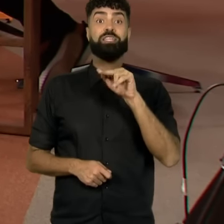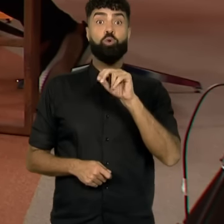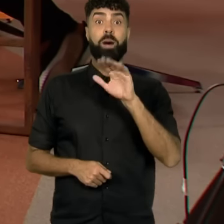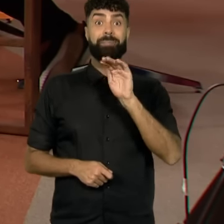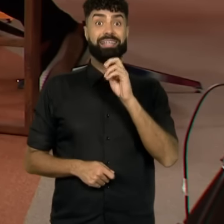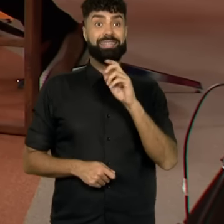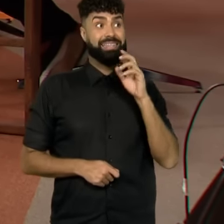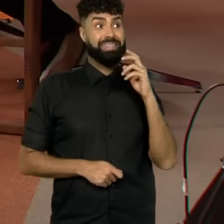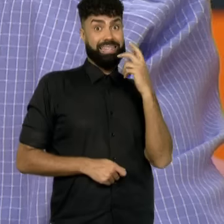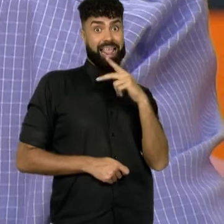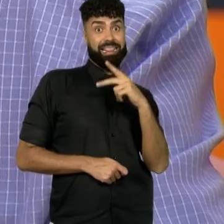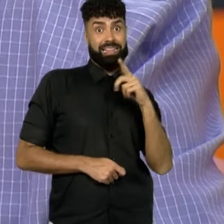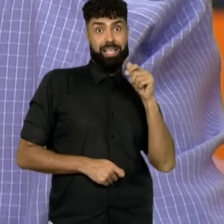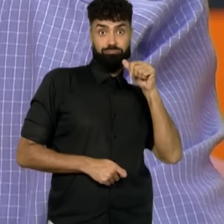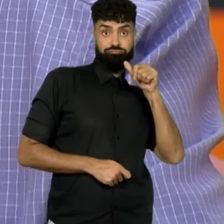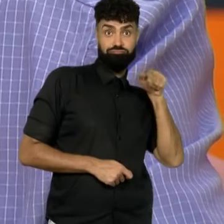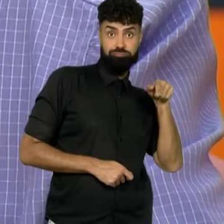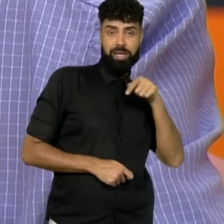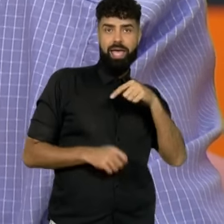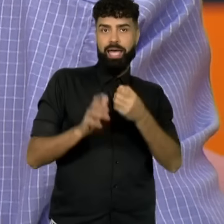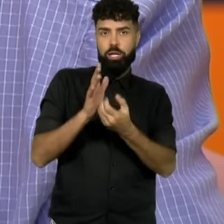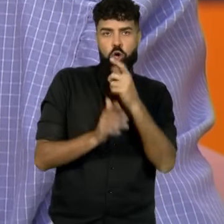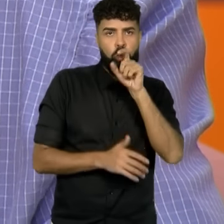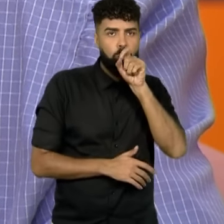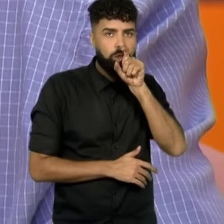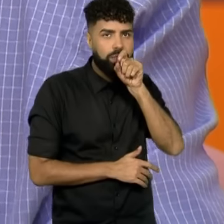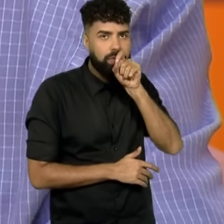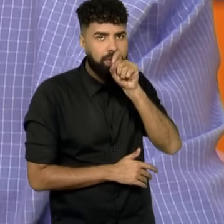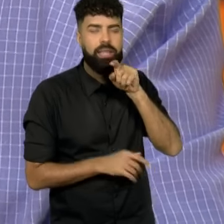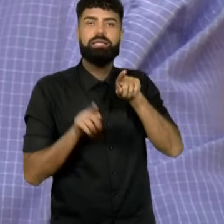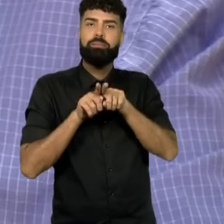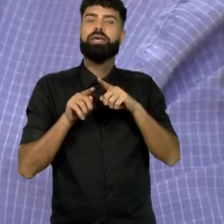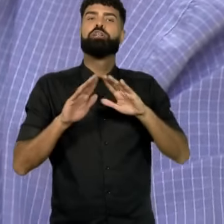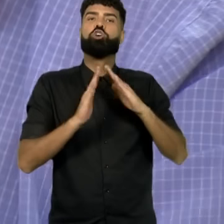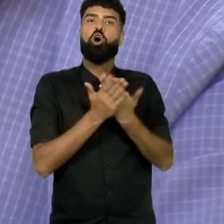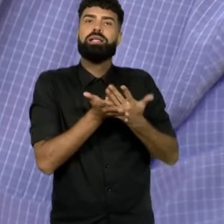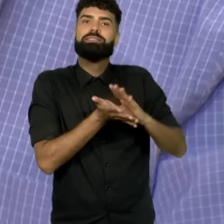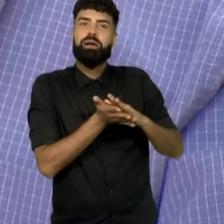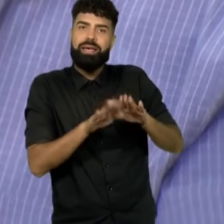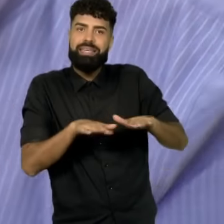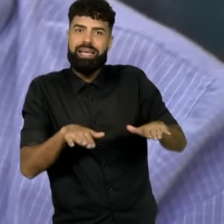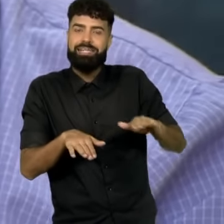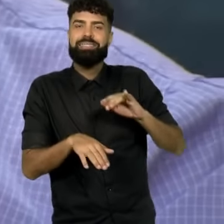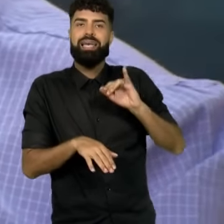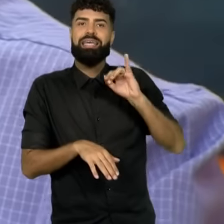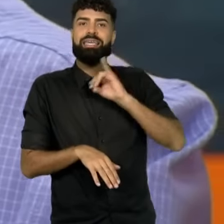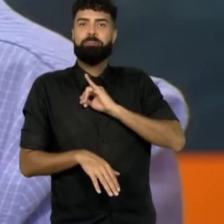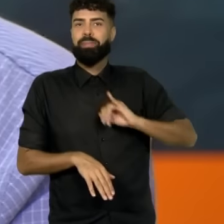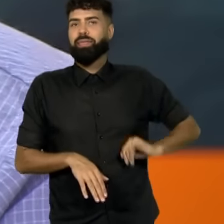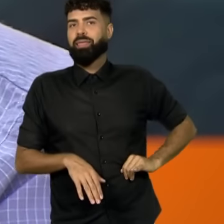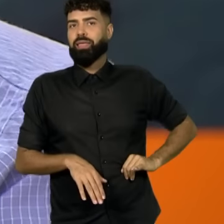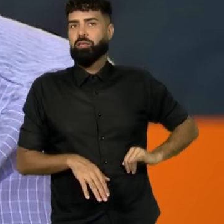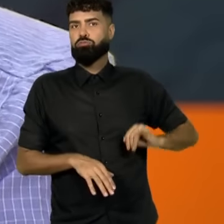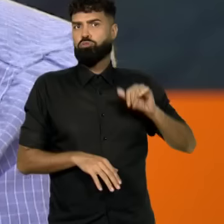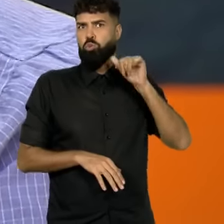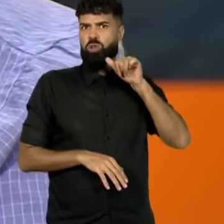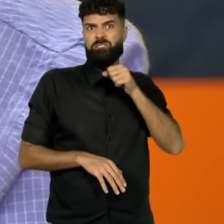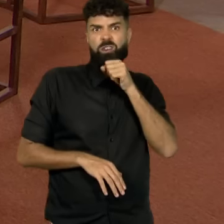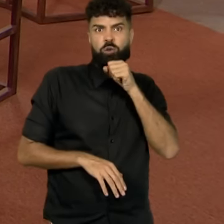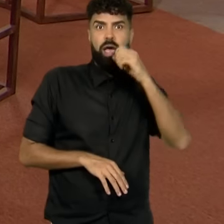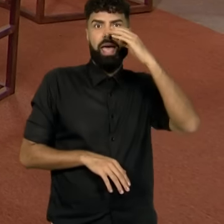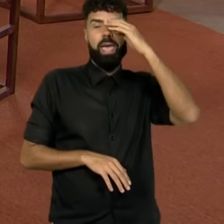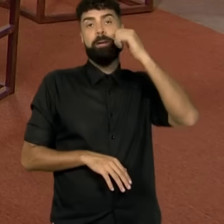o Império do Futuro, a Escola de Samba de Criança do Império. Então, a vovó era mãe de santo do Império. Deixa eu pegar